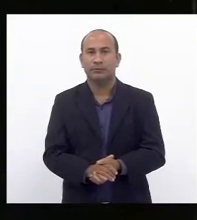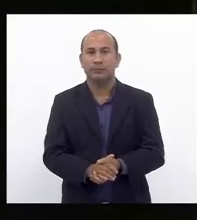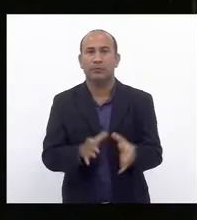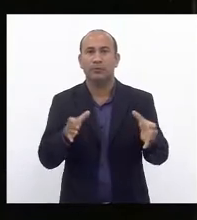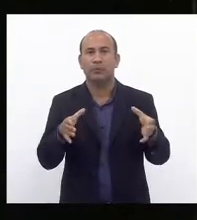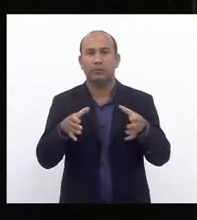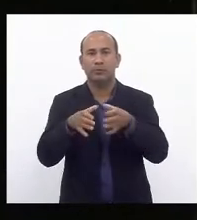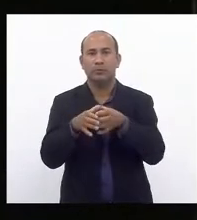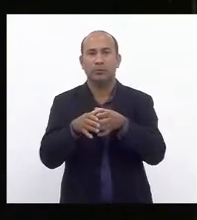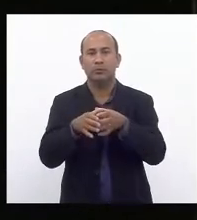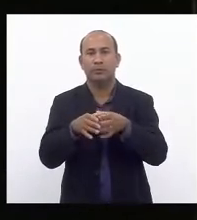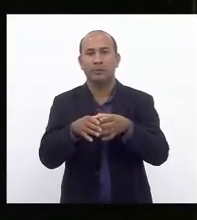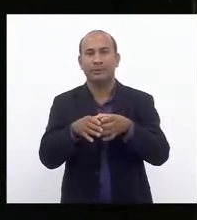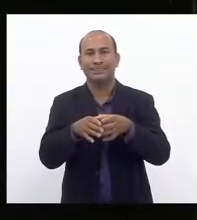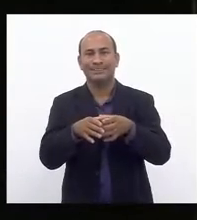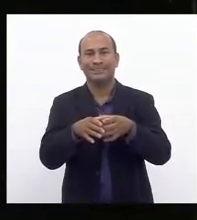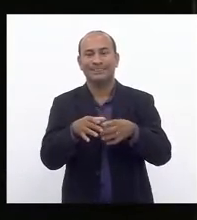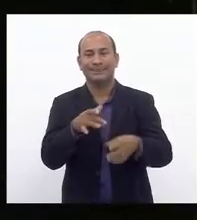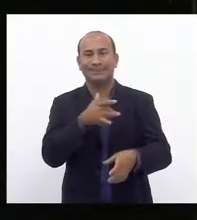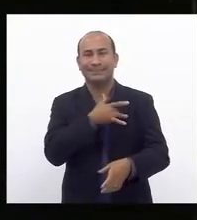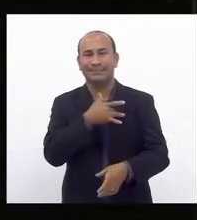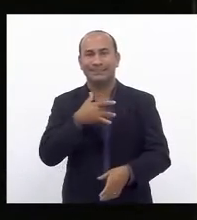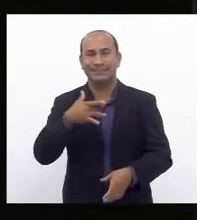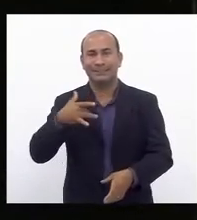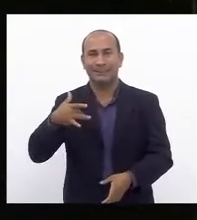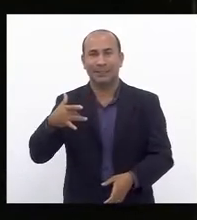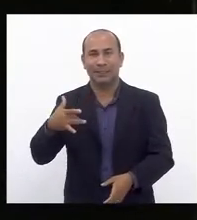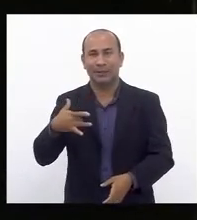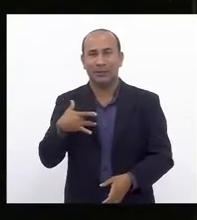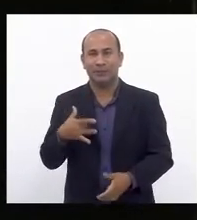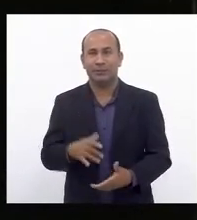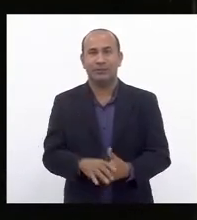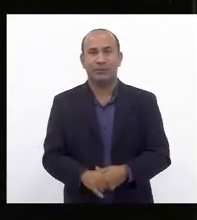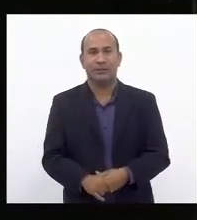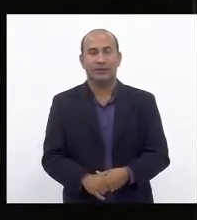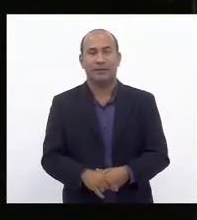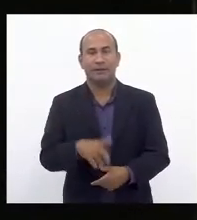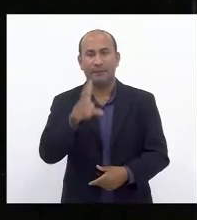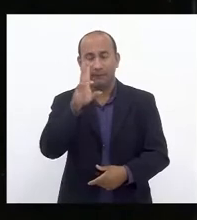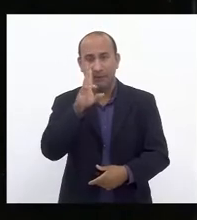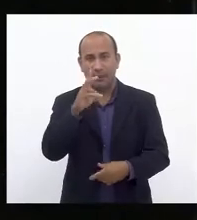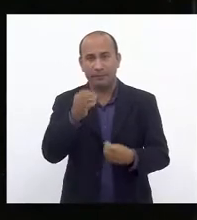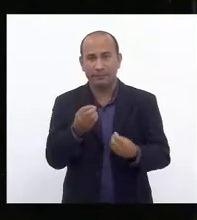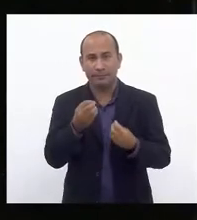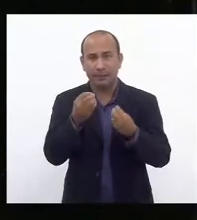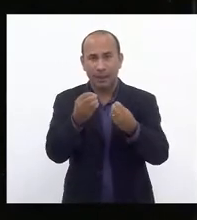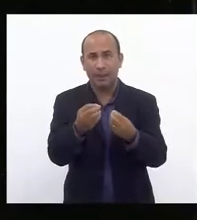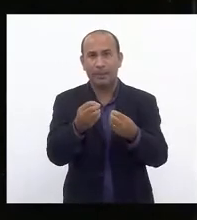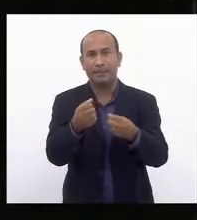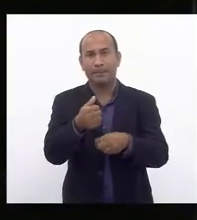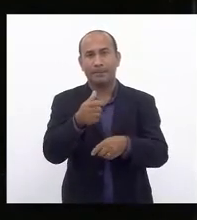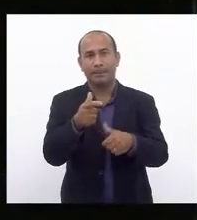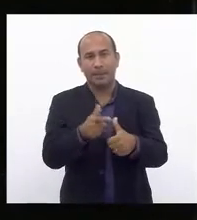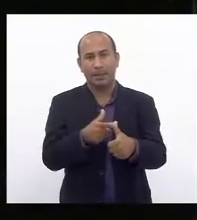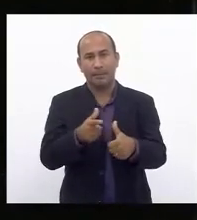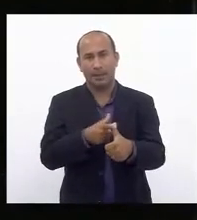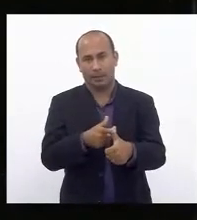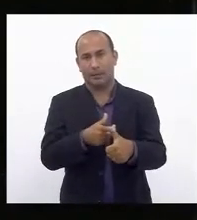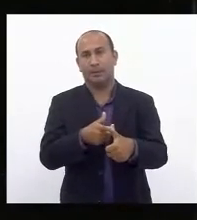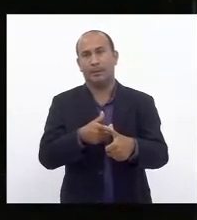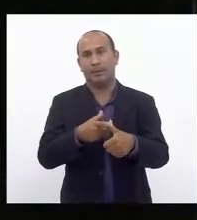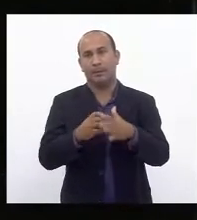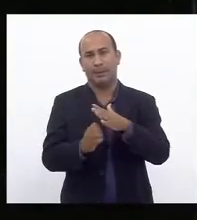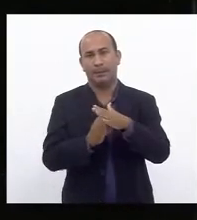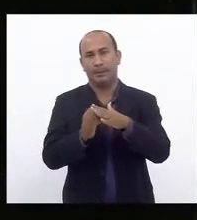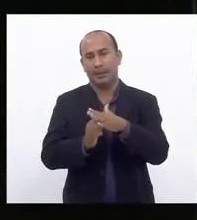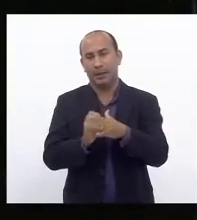se deteriorar, ser entregue primeiro para as cooperativas, que atenderam